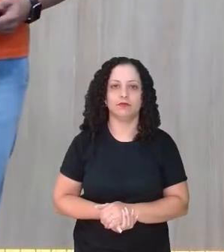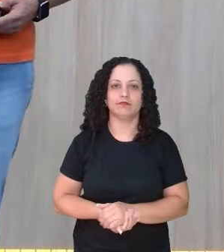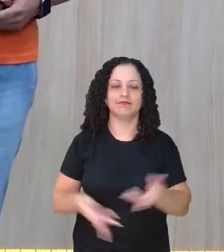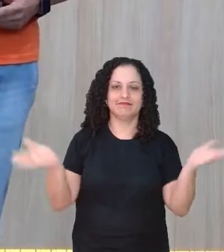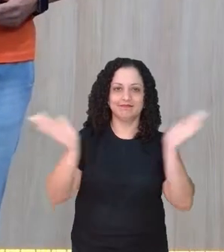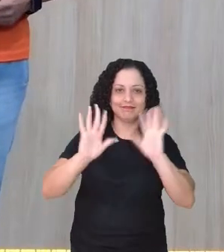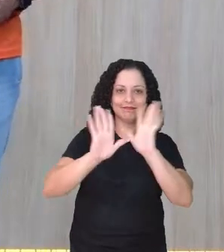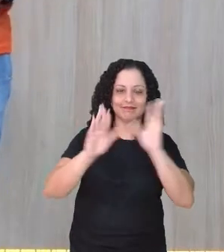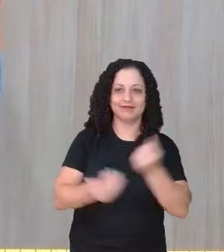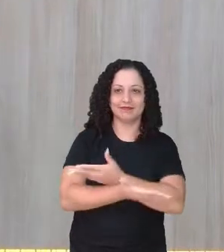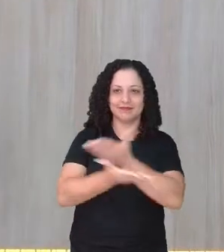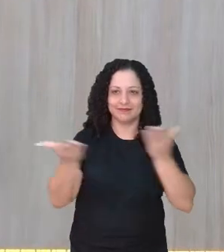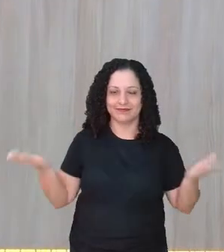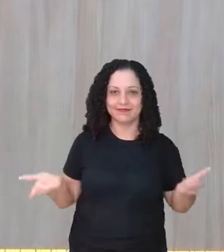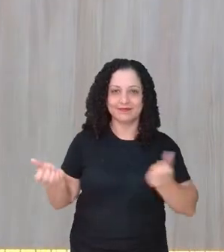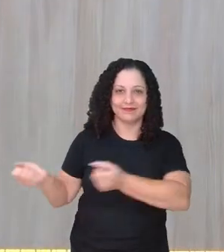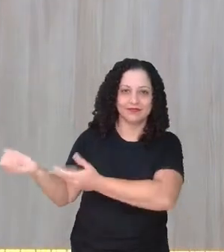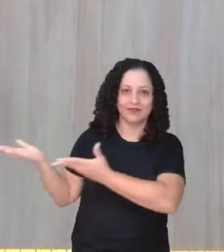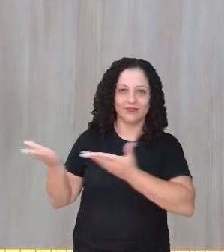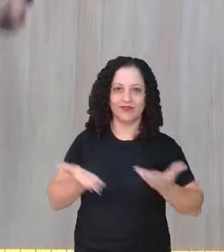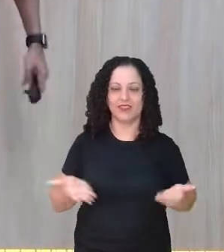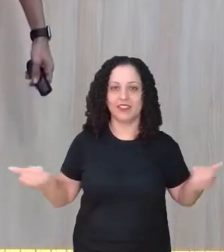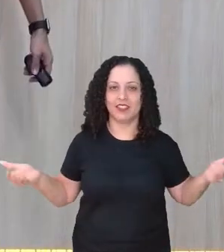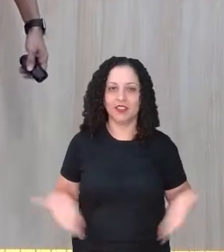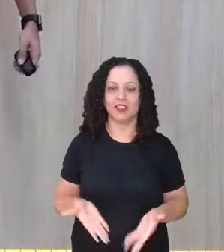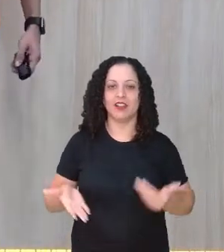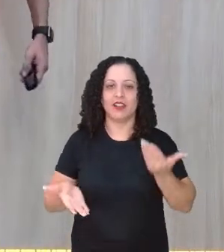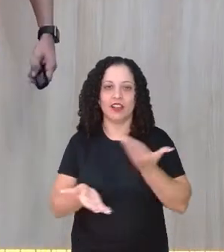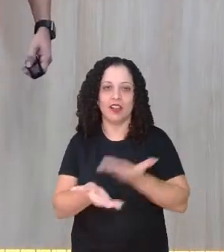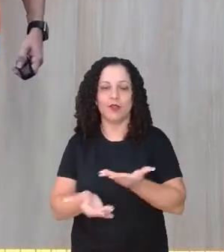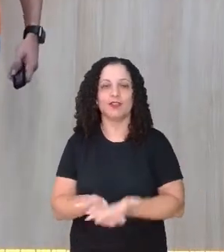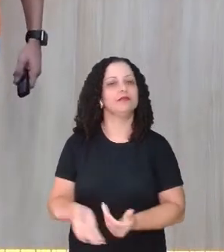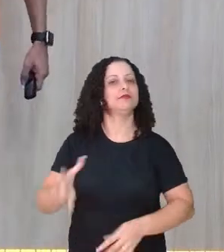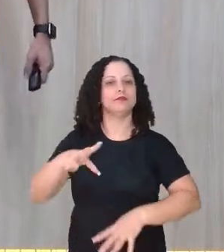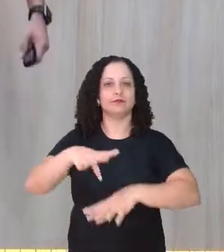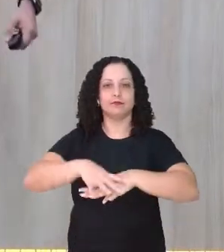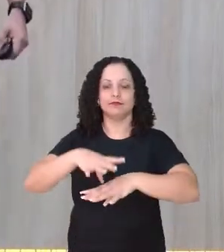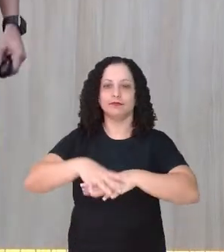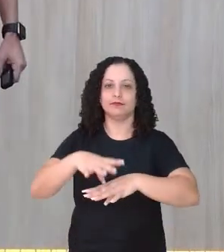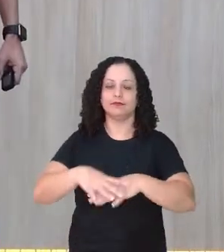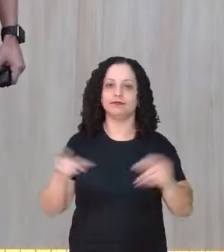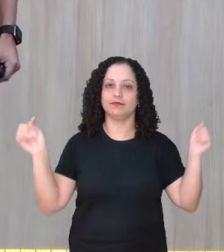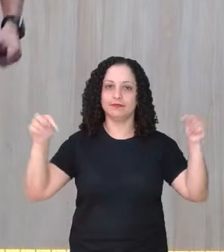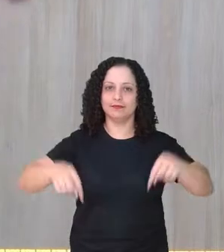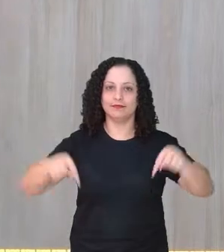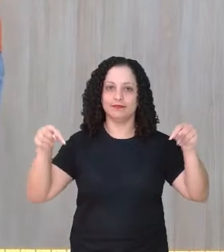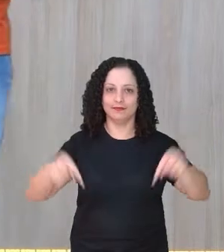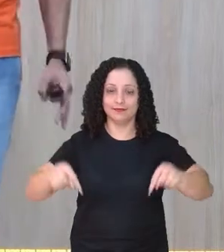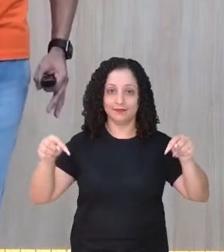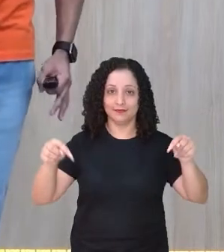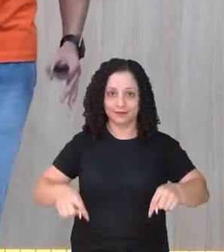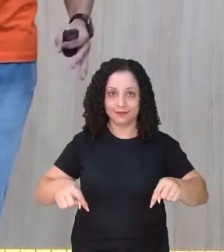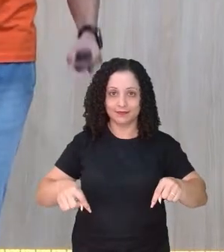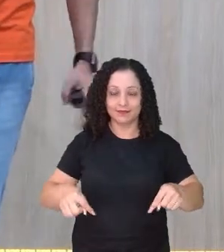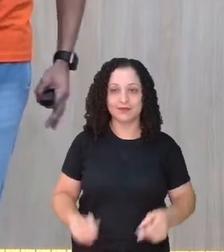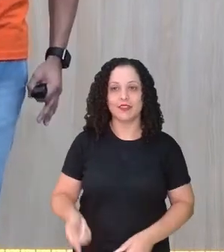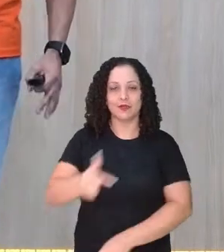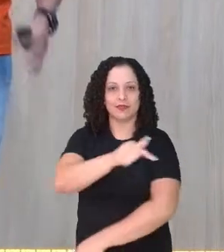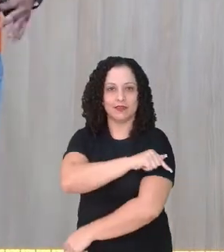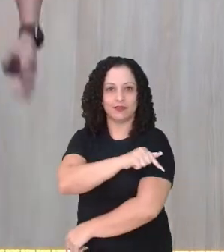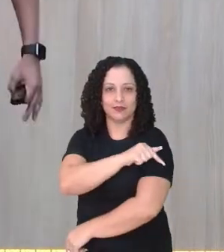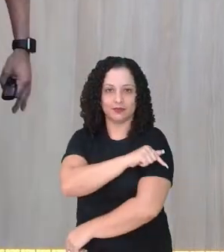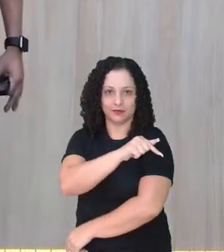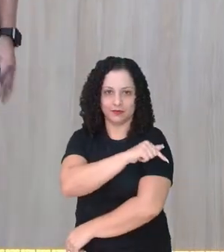Fala galerinha, seja muito bem-vindo a mais uma aula de matemática aqui para as turmas dos anos finais,